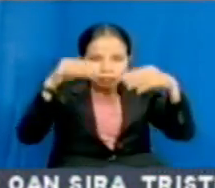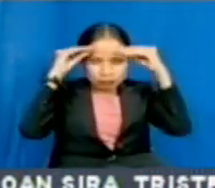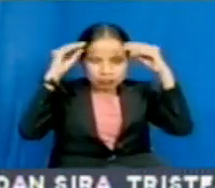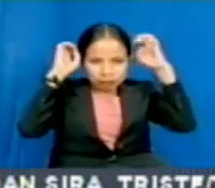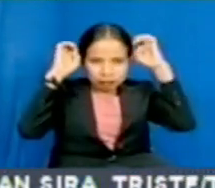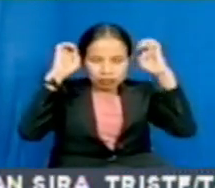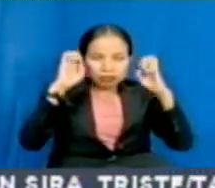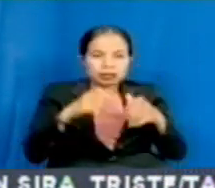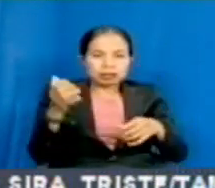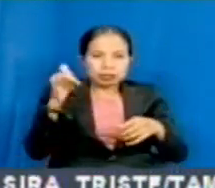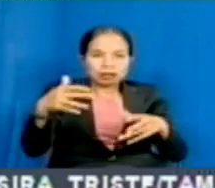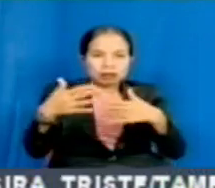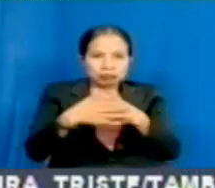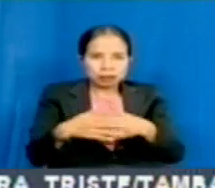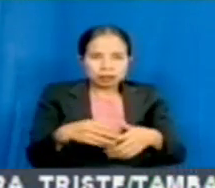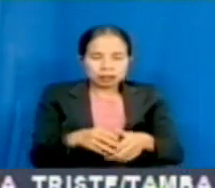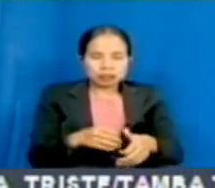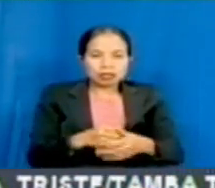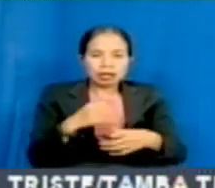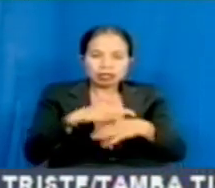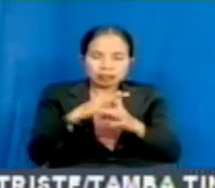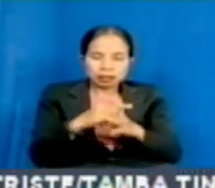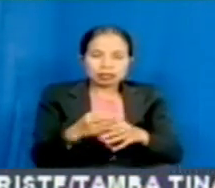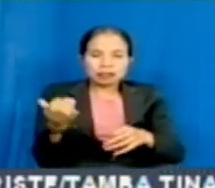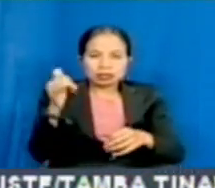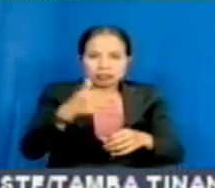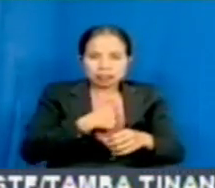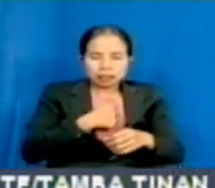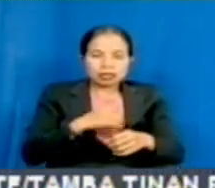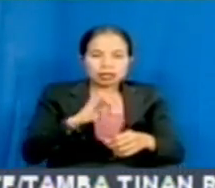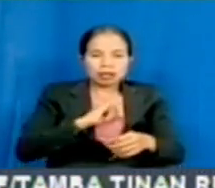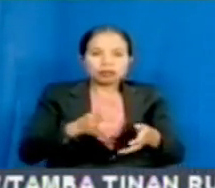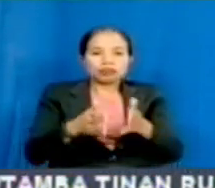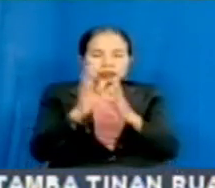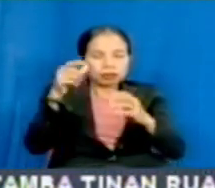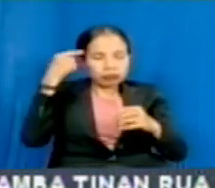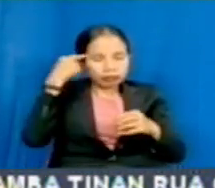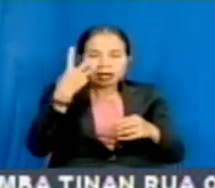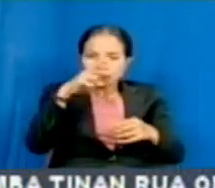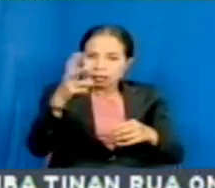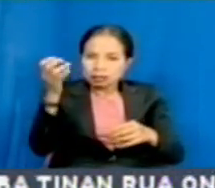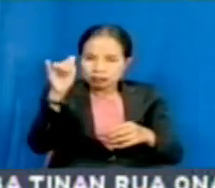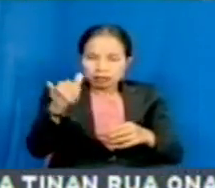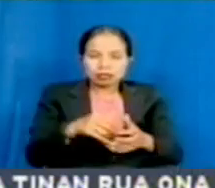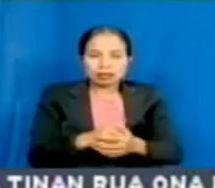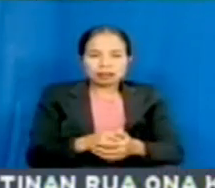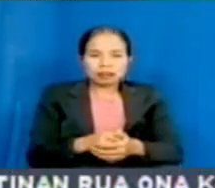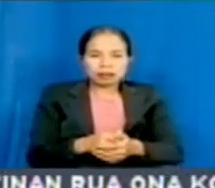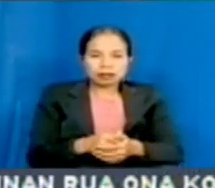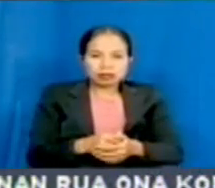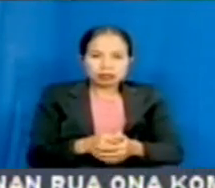ninia sira ba basic ba para hadia serne atitude no mo sam susu ba governo tau matam ba sira cria